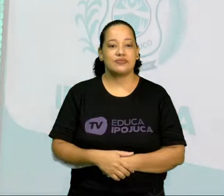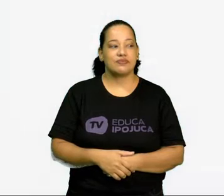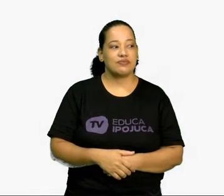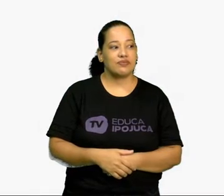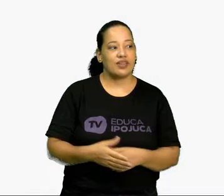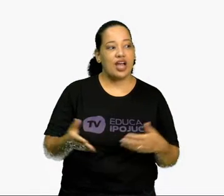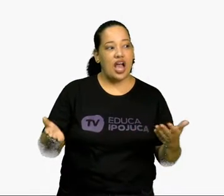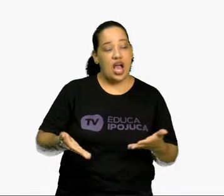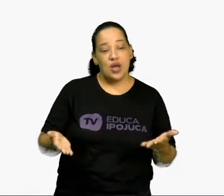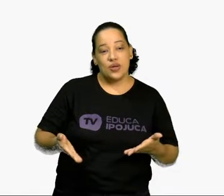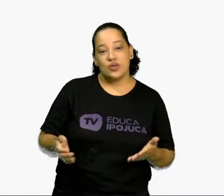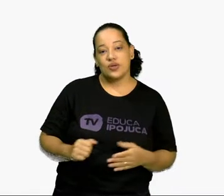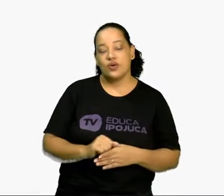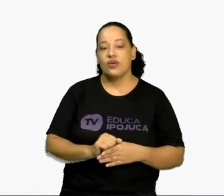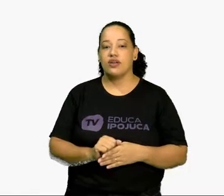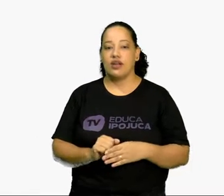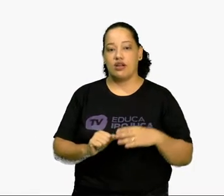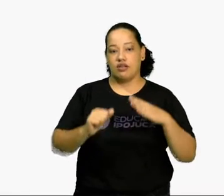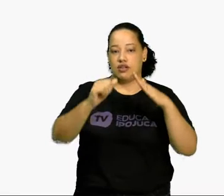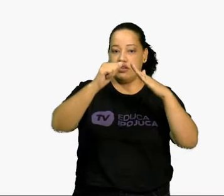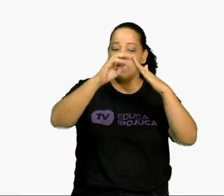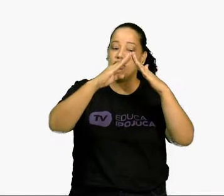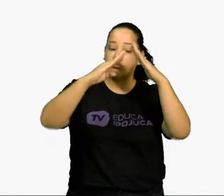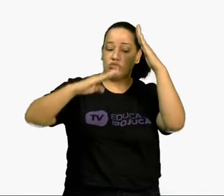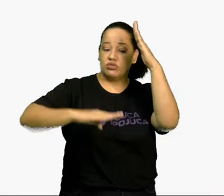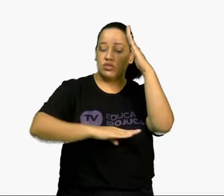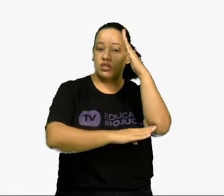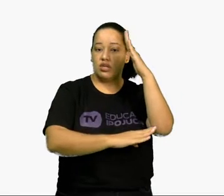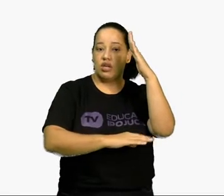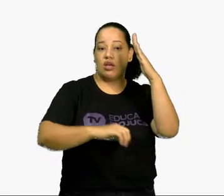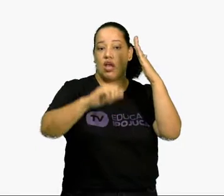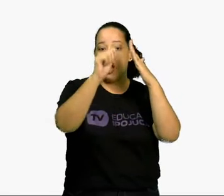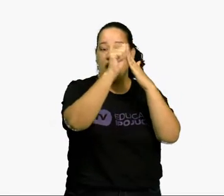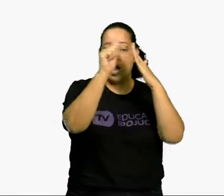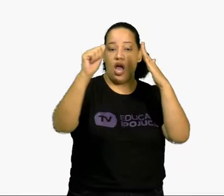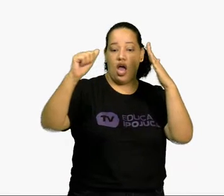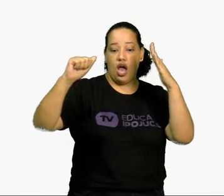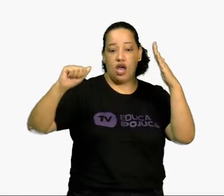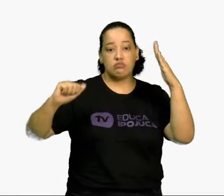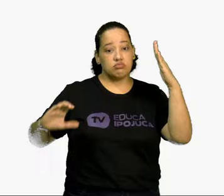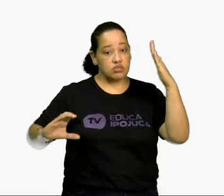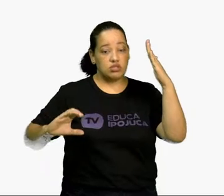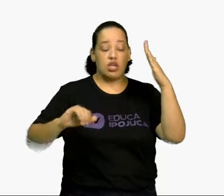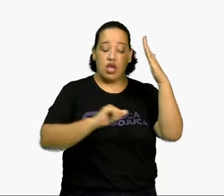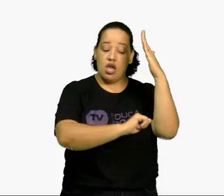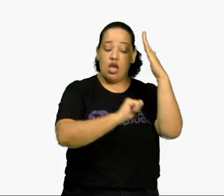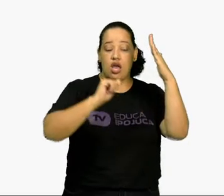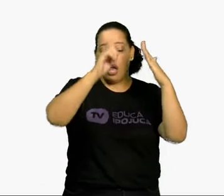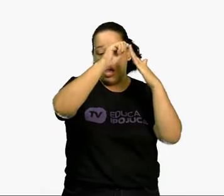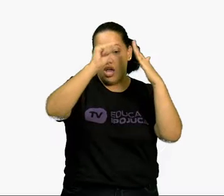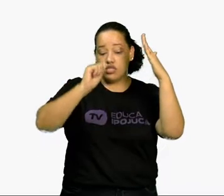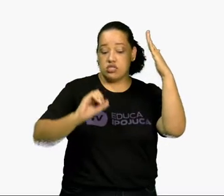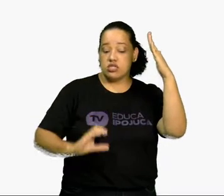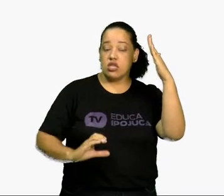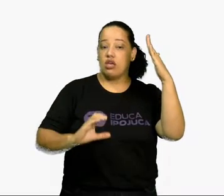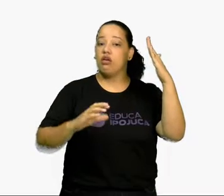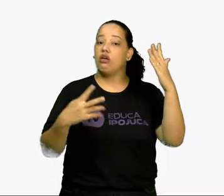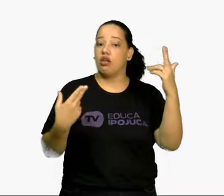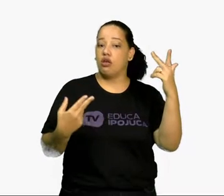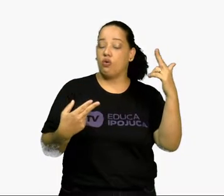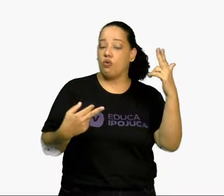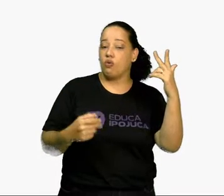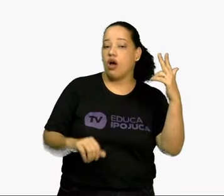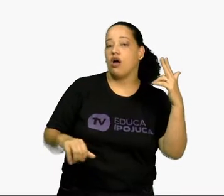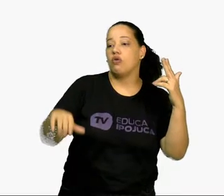O lado AC do triângulo ali é congruente ao lado SR. Então, AC